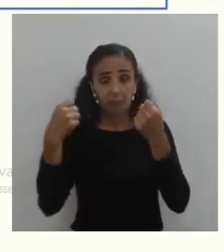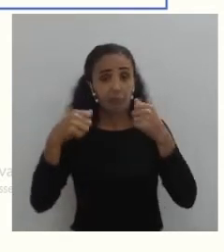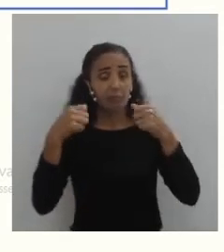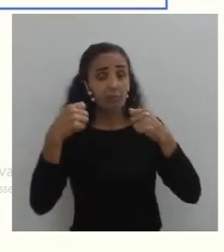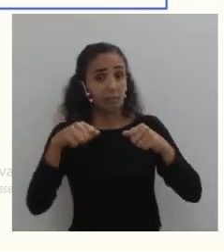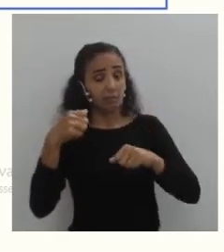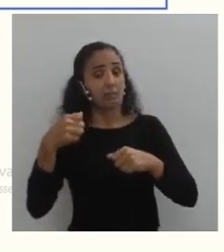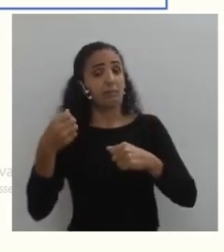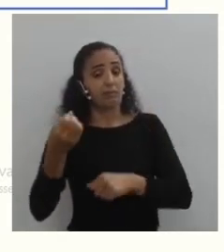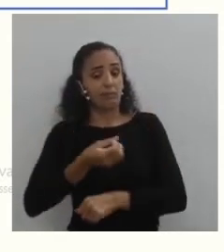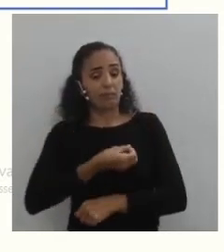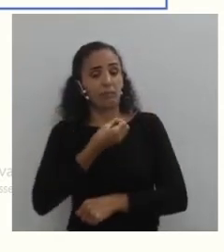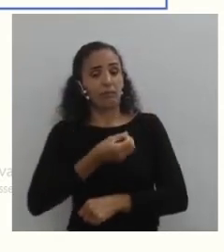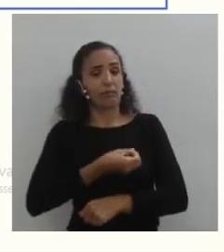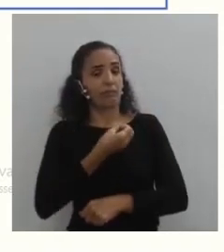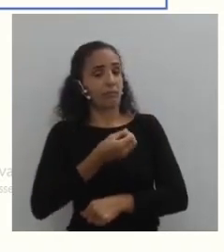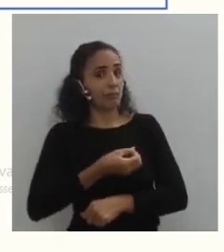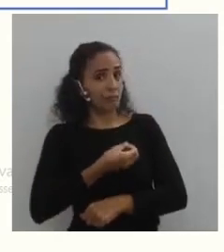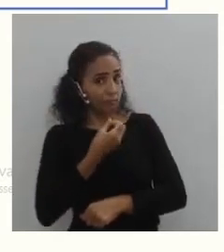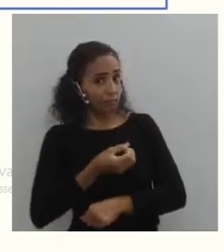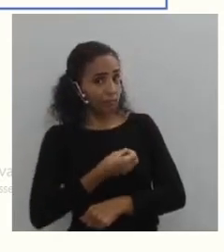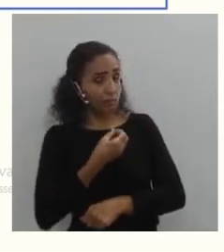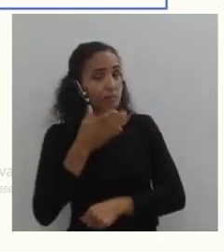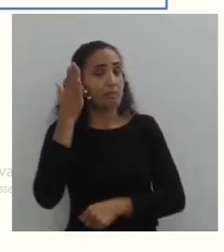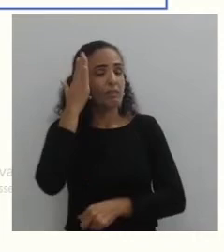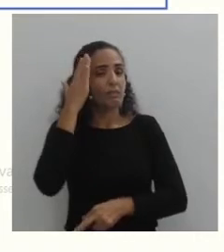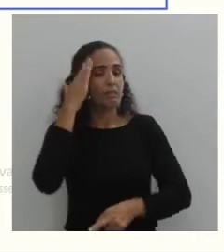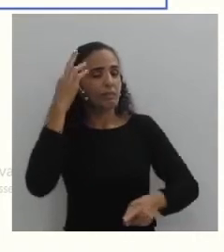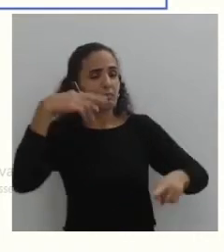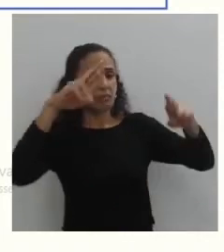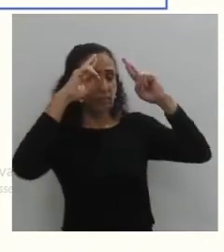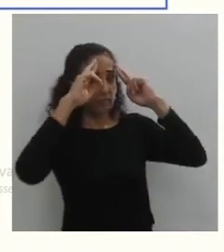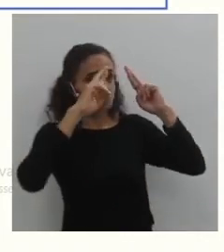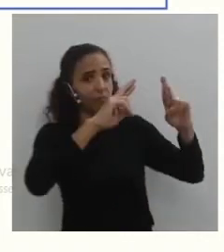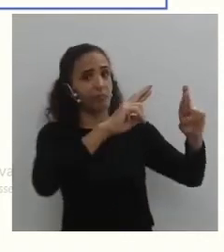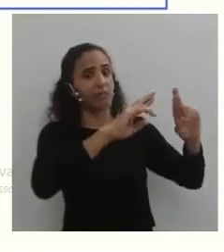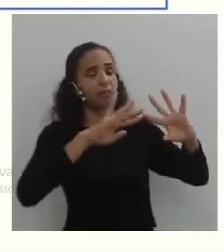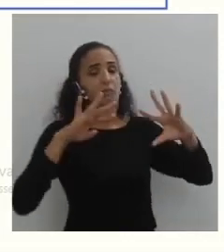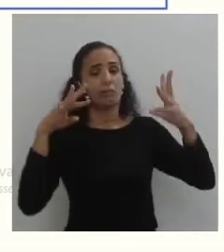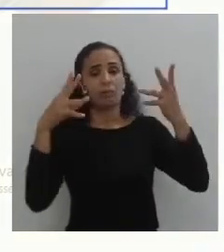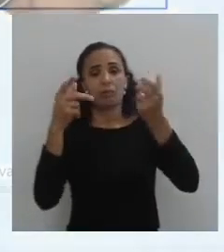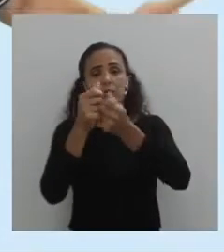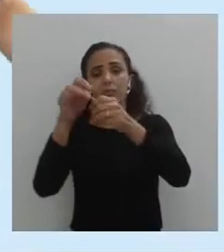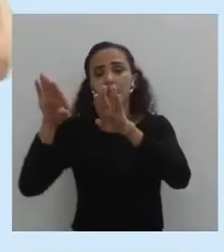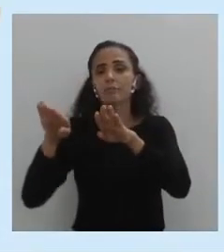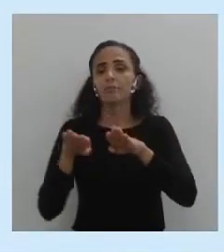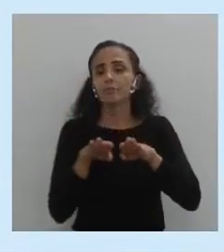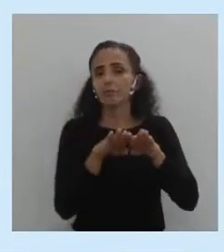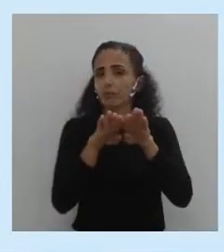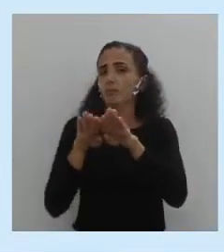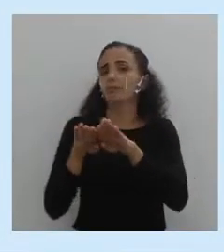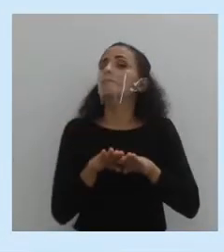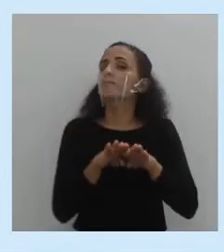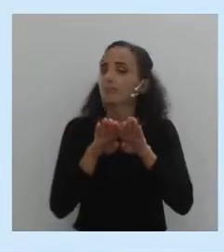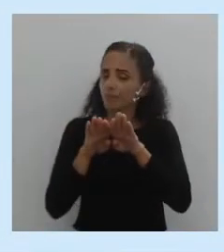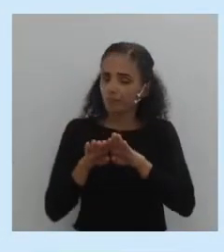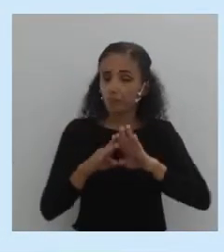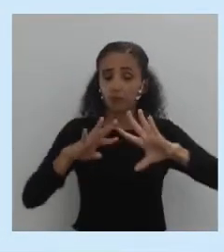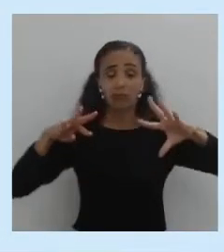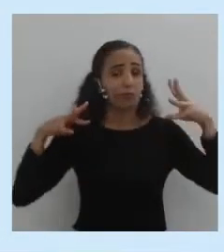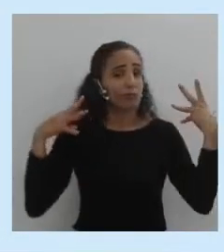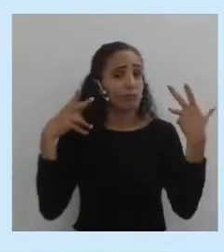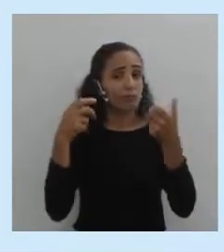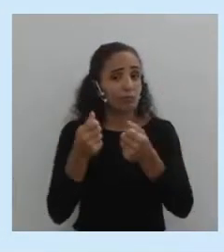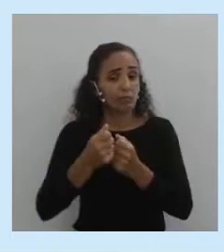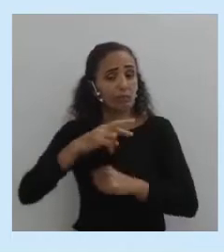conviver com todas e deve tratar a todas igualmente. Então veja, tratar a todas